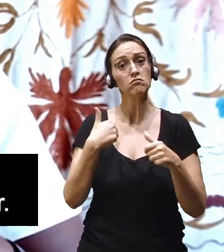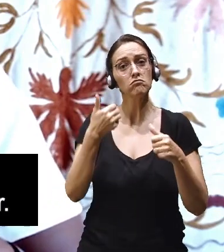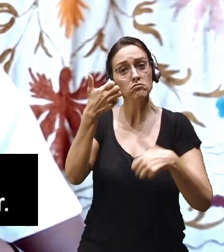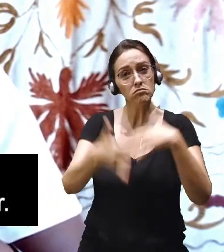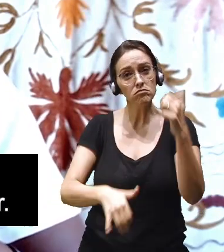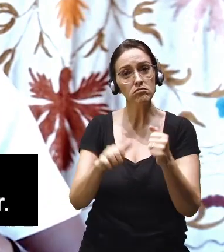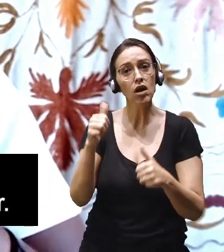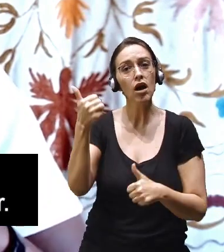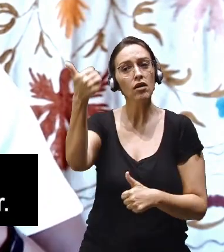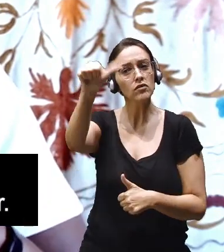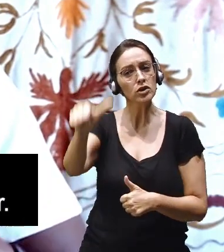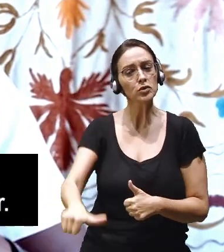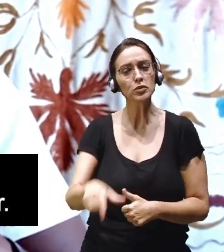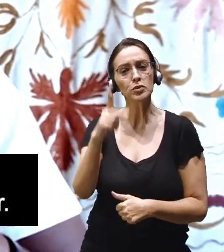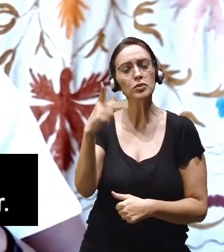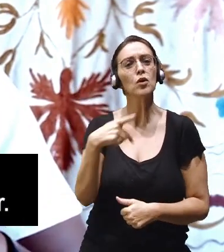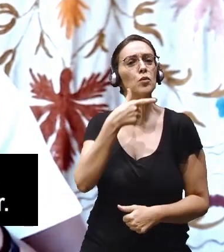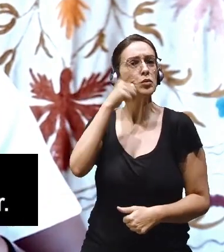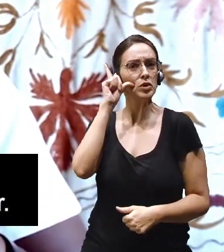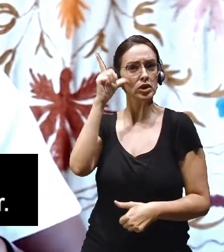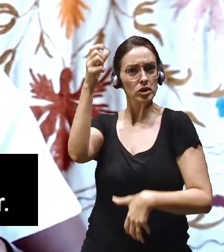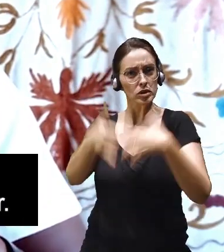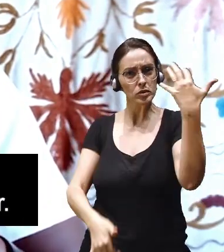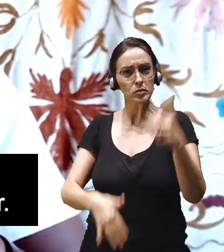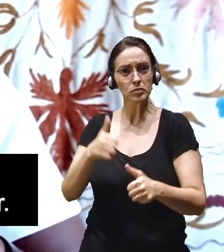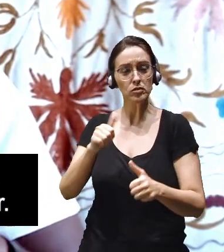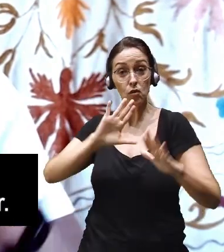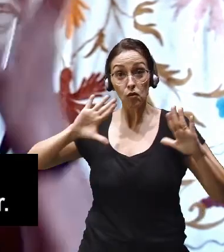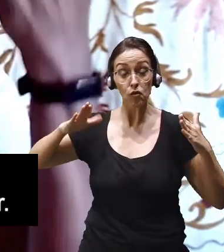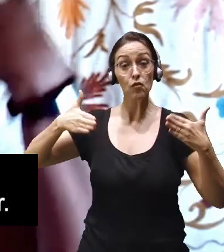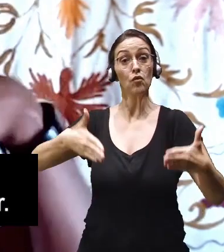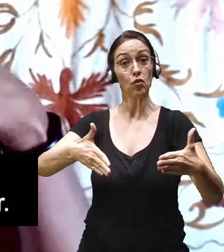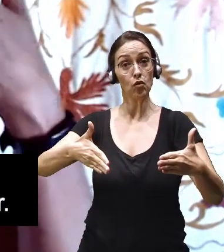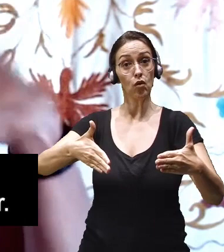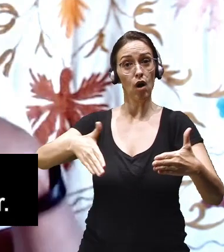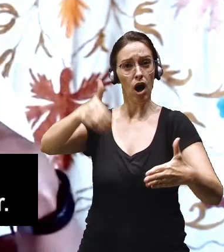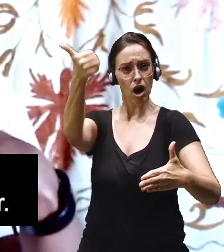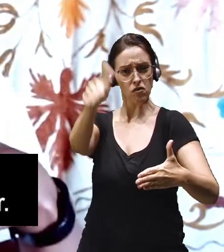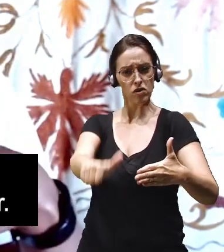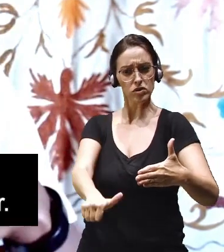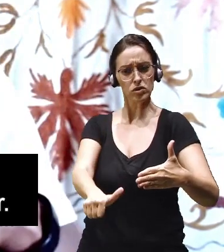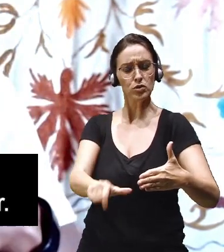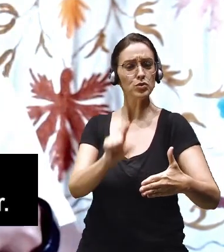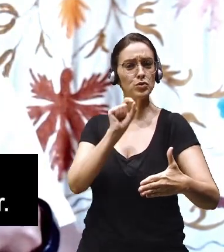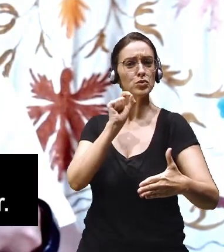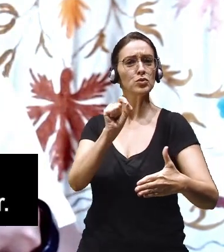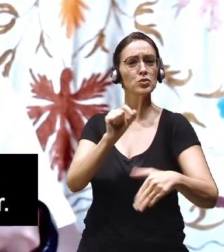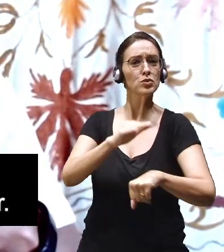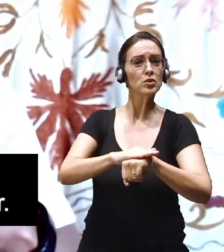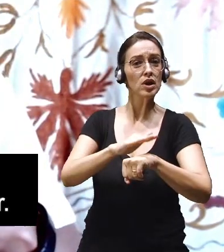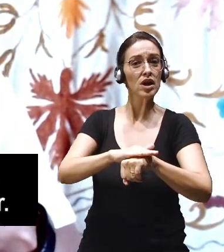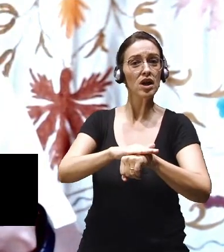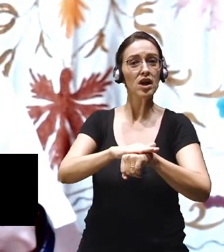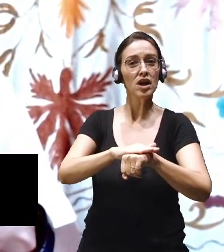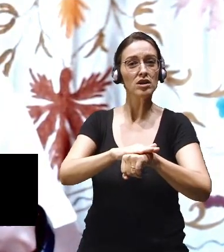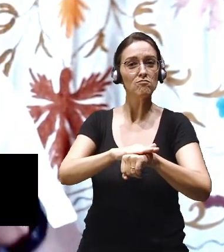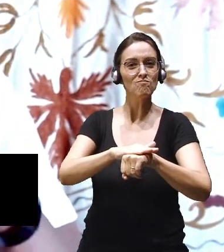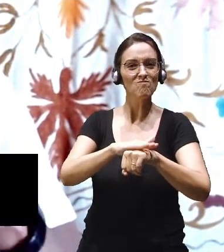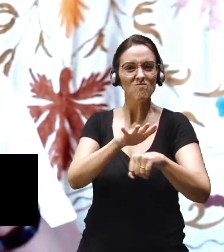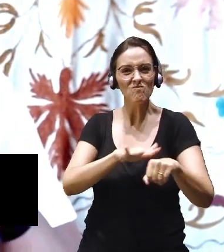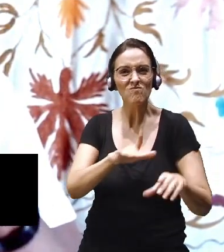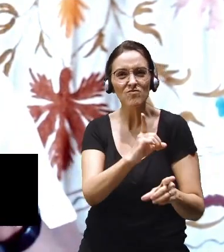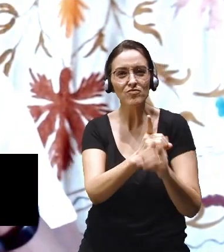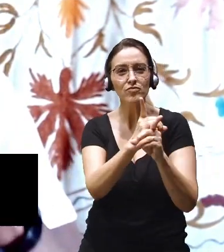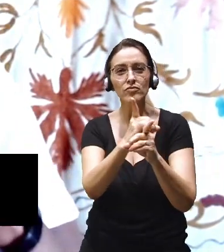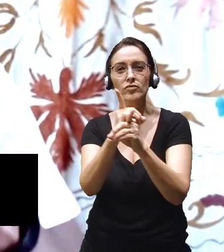and I said this yesterday, the focus in evaluation has been on the demographics of the evaluator.